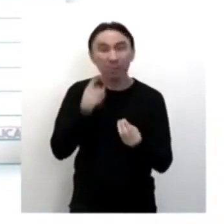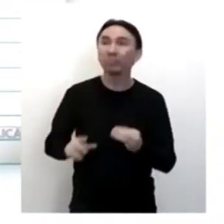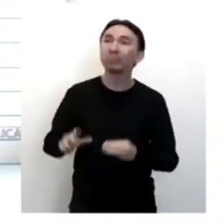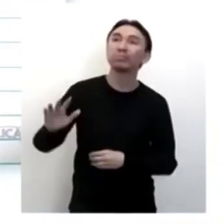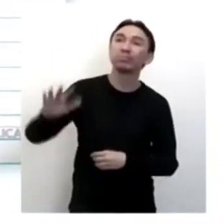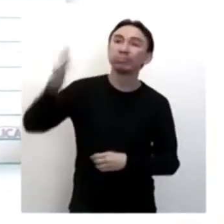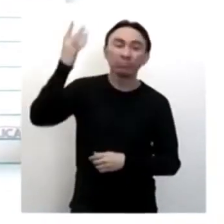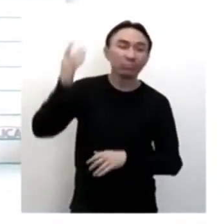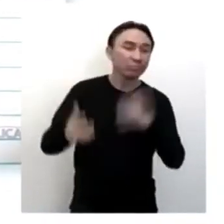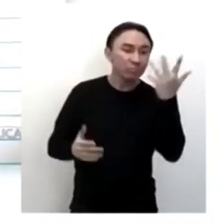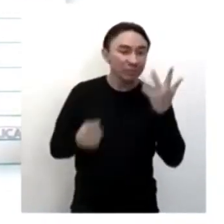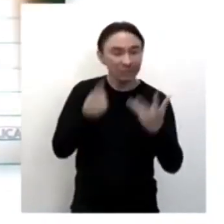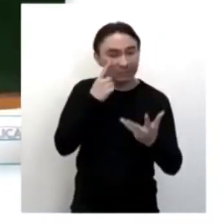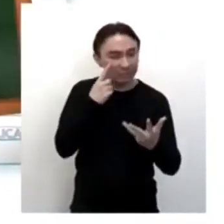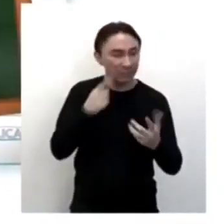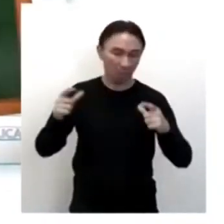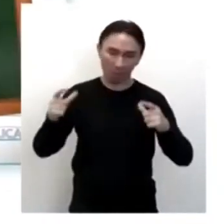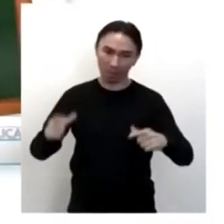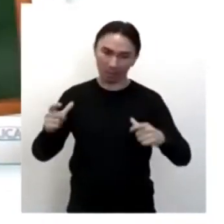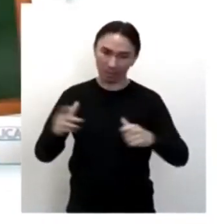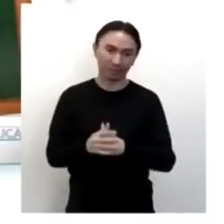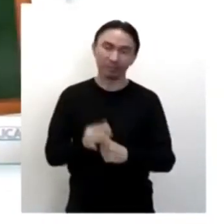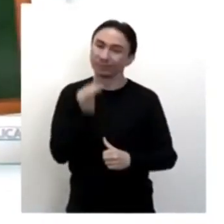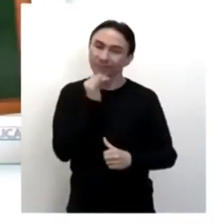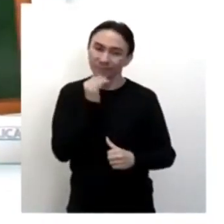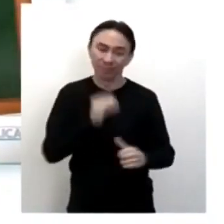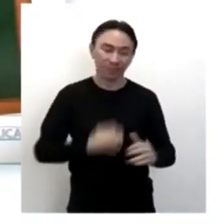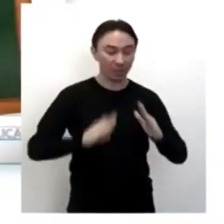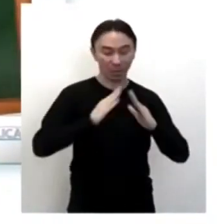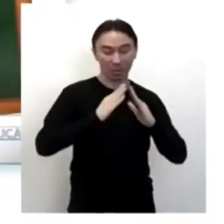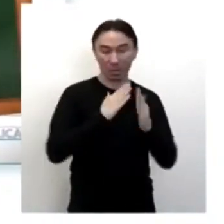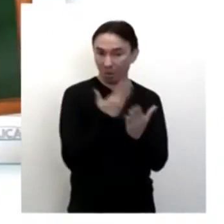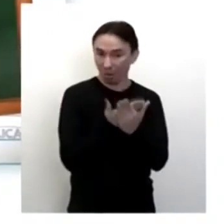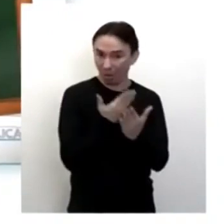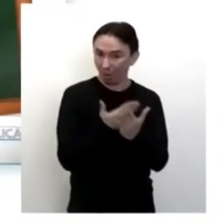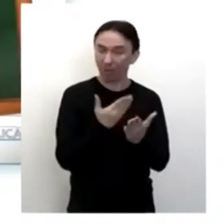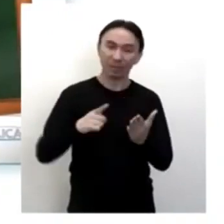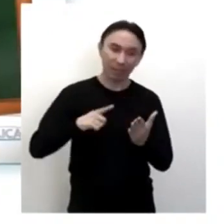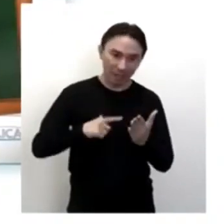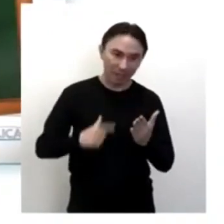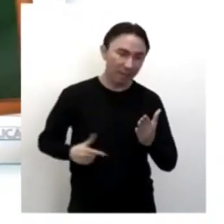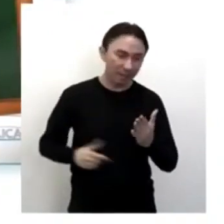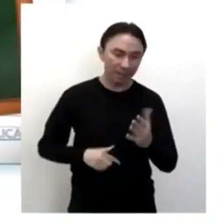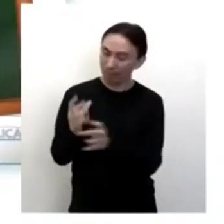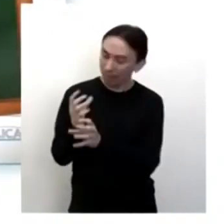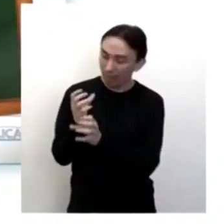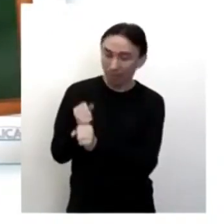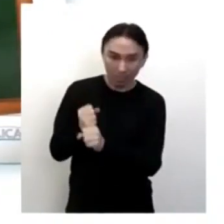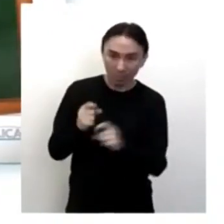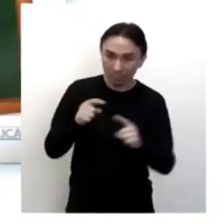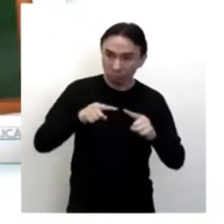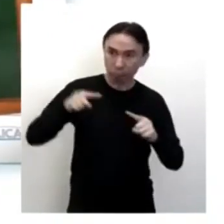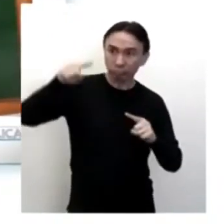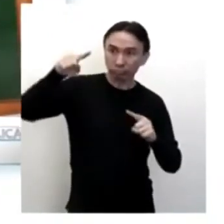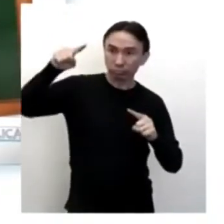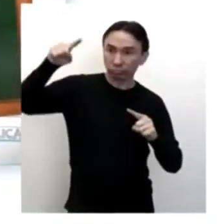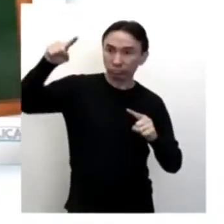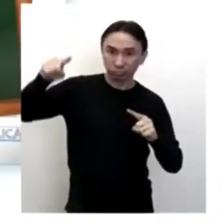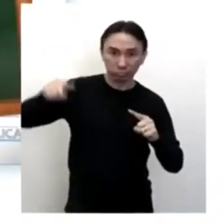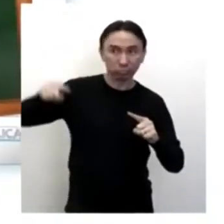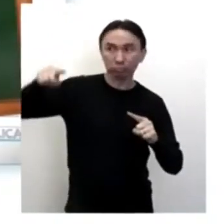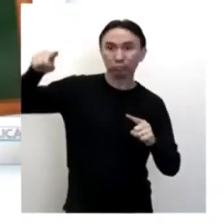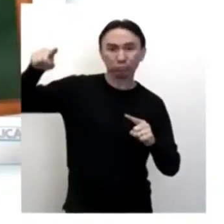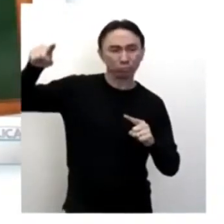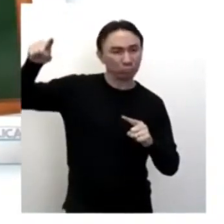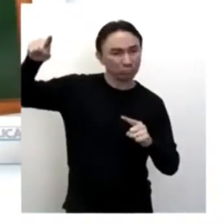ações em um ambiente. Por exemplo, se uma escola apresenta um aumento geral de notas dos alunos em todas as matérias, mantendo a mesma metodologia